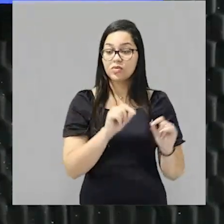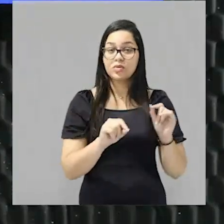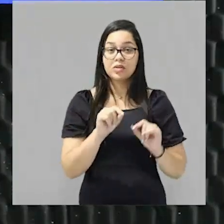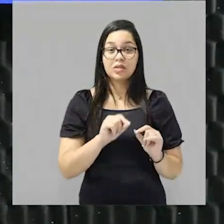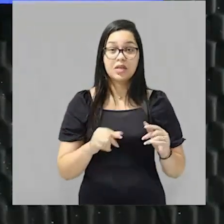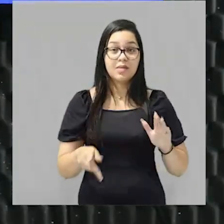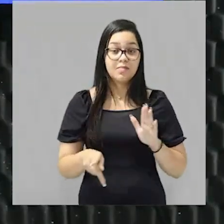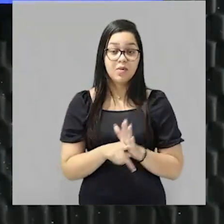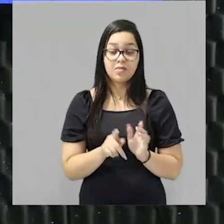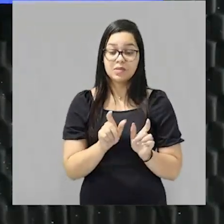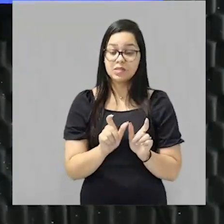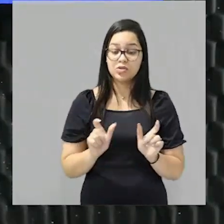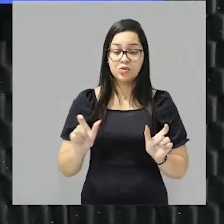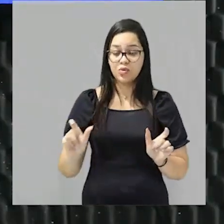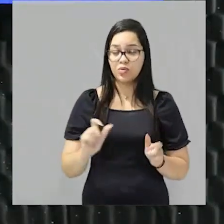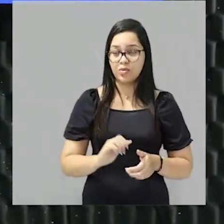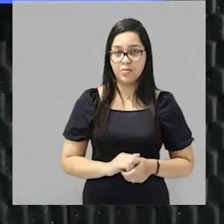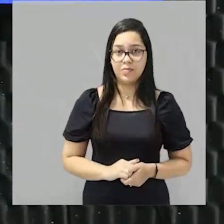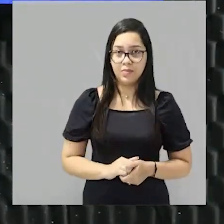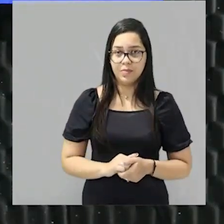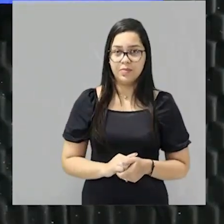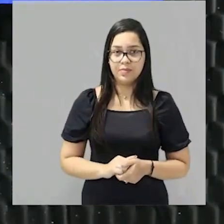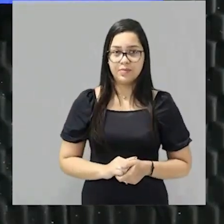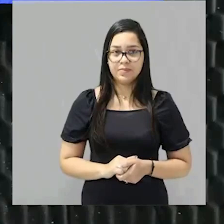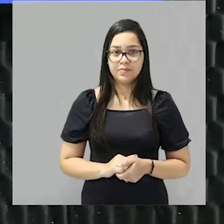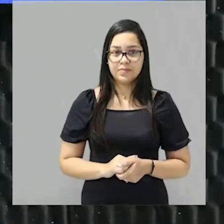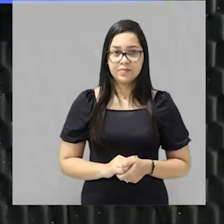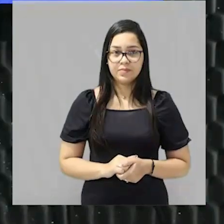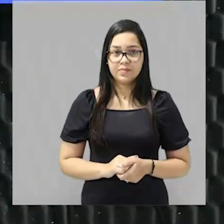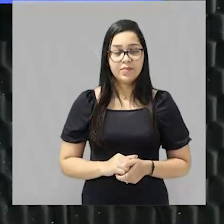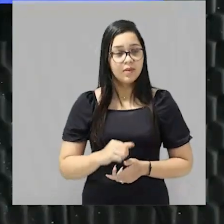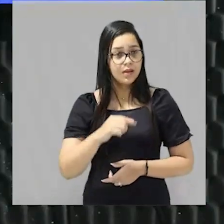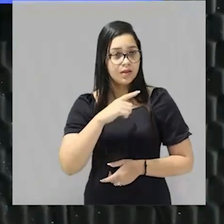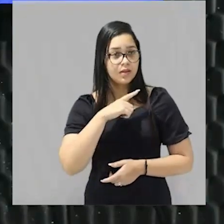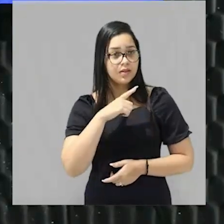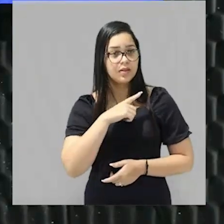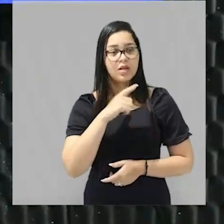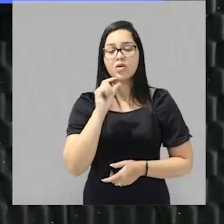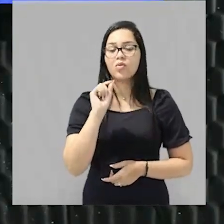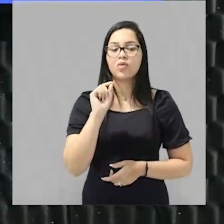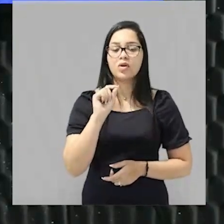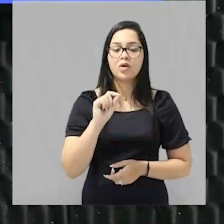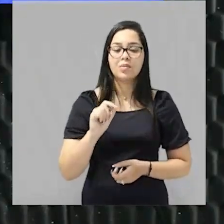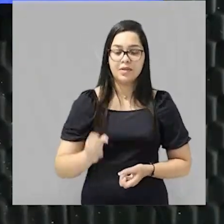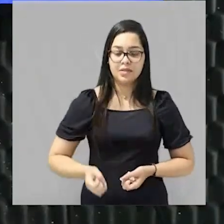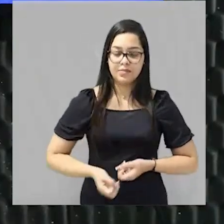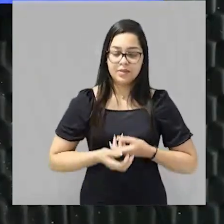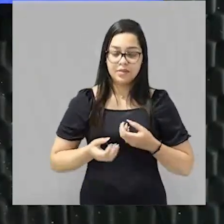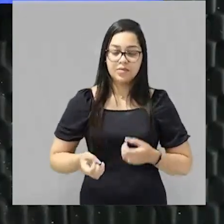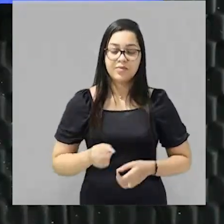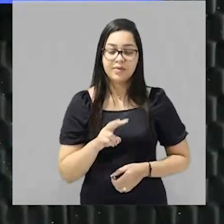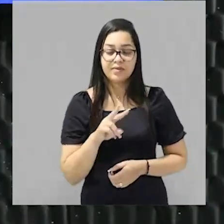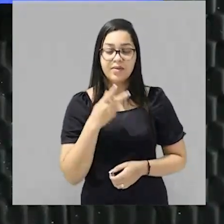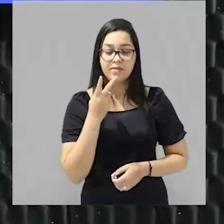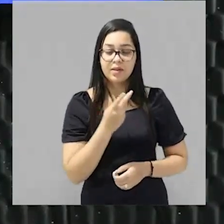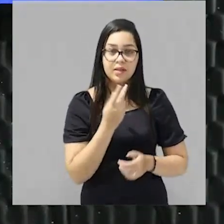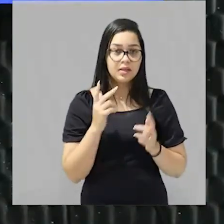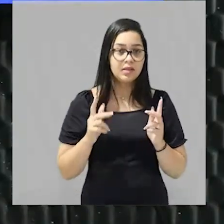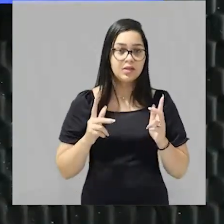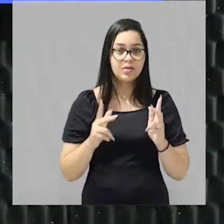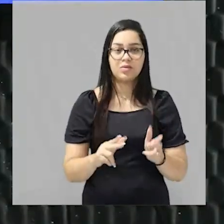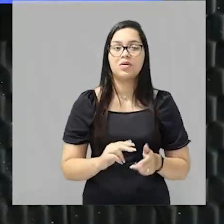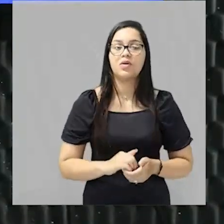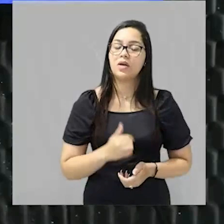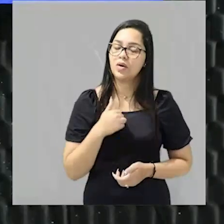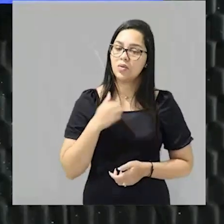do léxico, ou seja, da palavra ou expressão. Observe novamente outro exemplo aqui, ó. Uma lei interdita o uso de